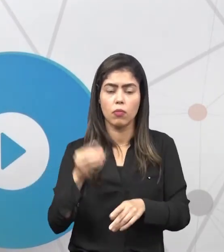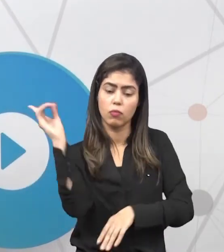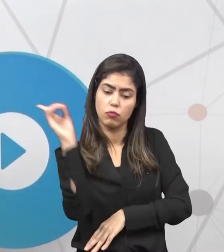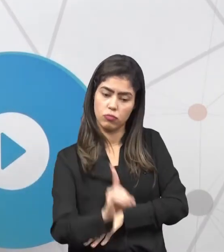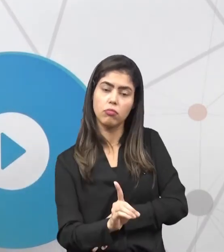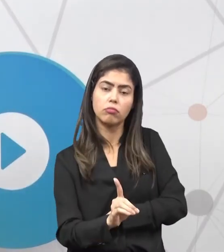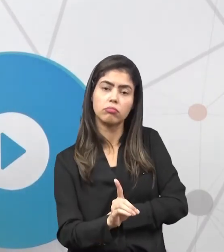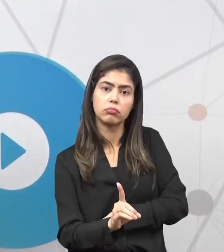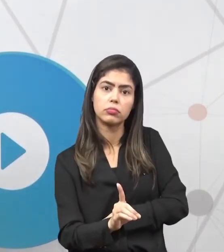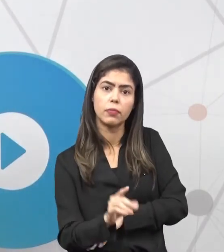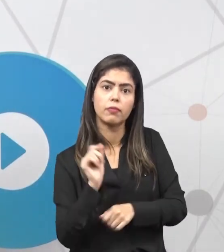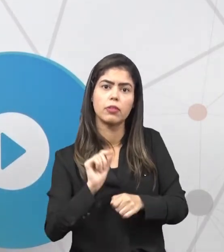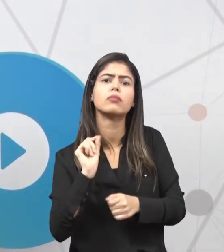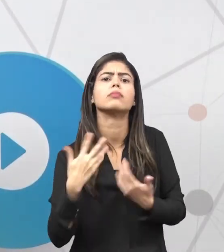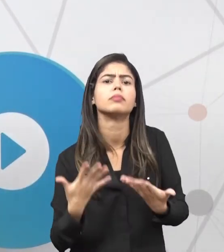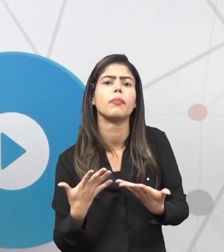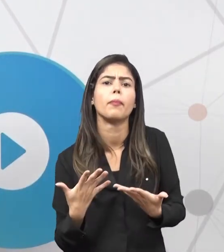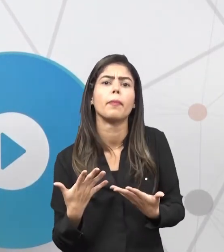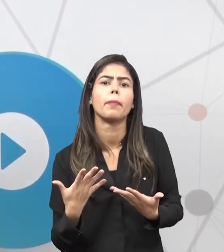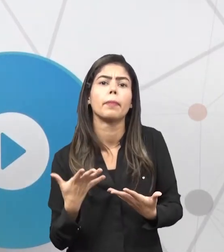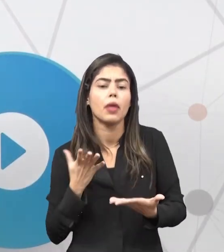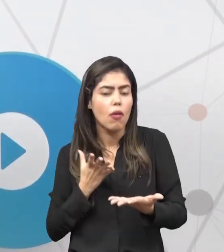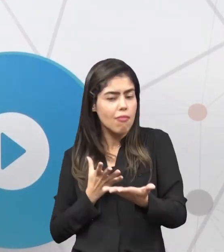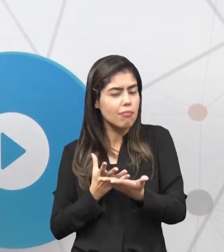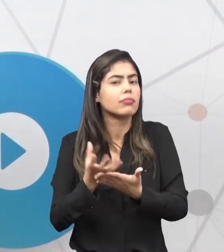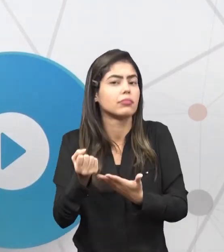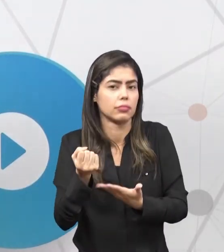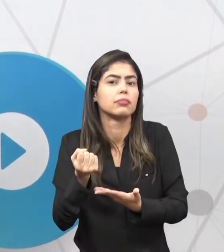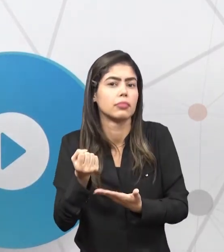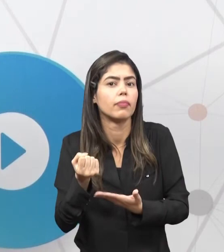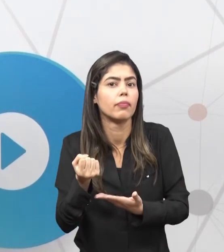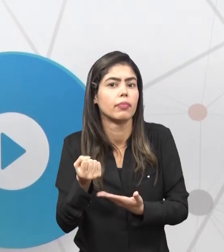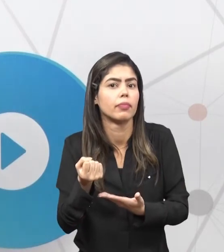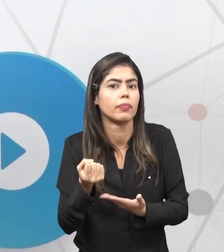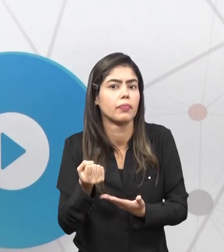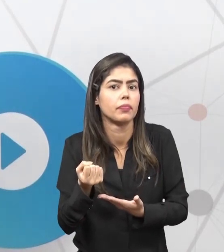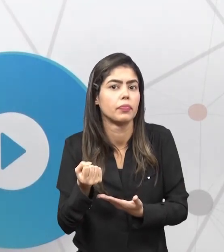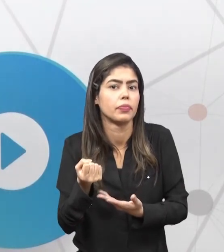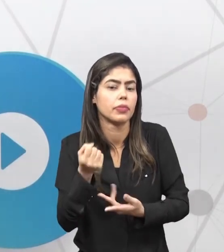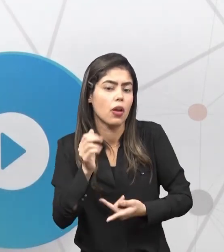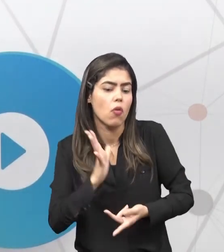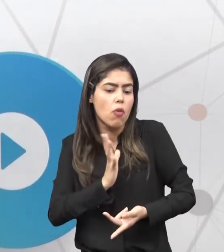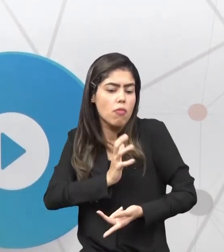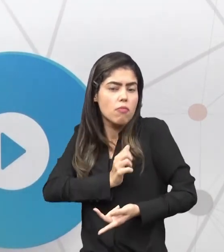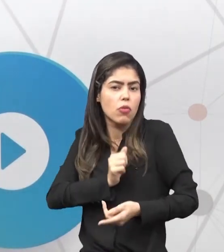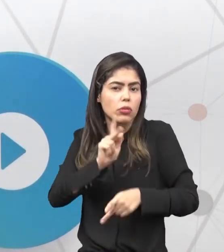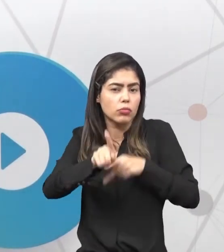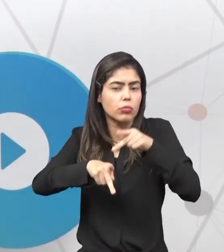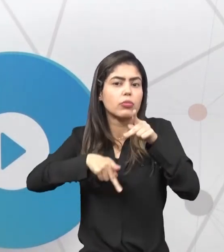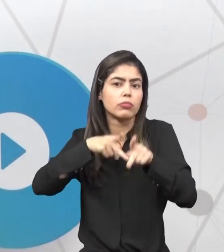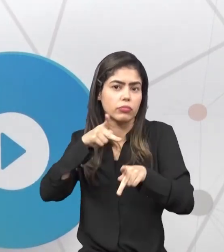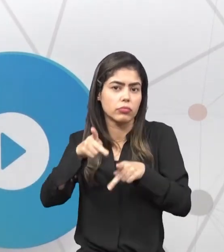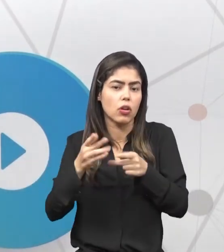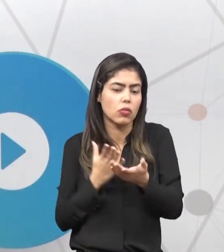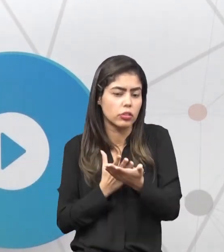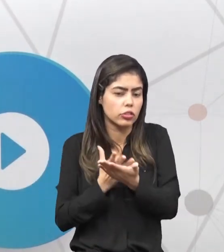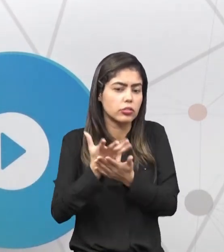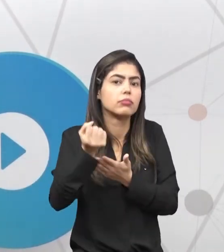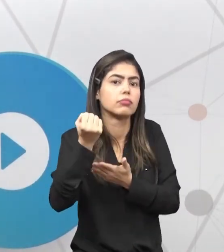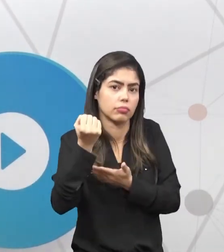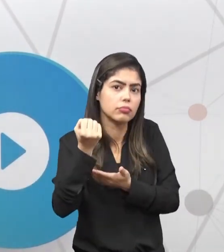direito, então o que ele estava fazendo? Ele estava conquistando o amor desse povo,